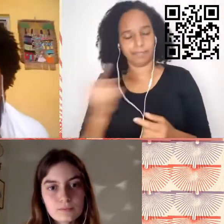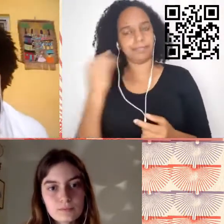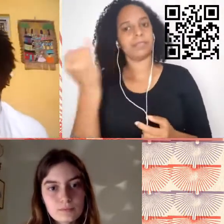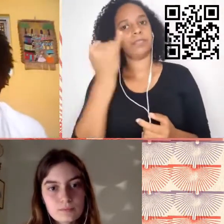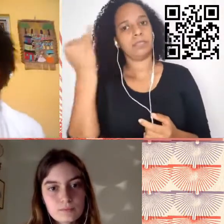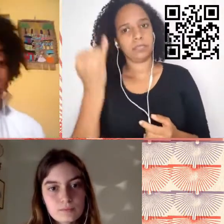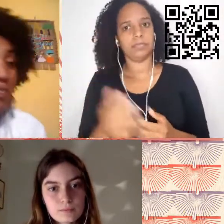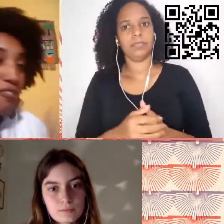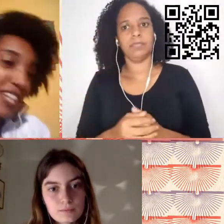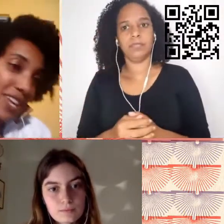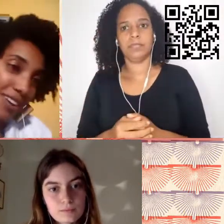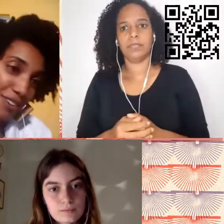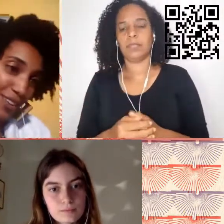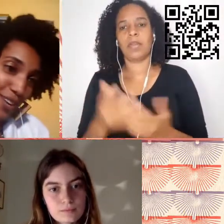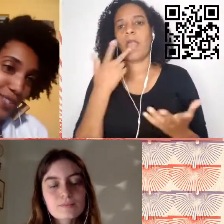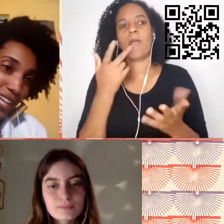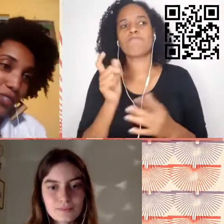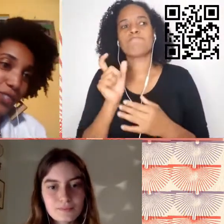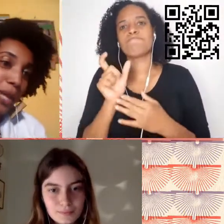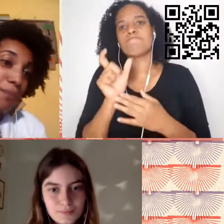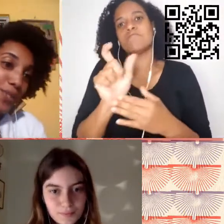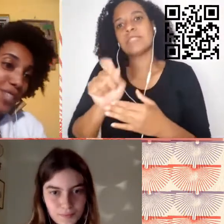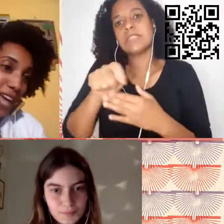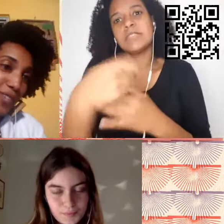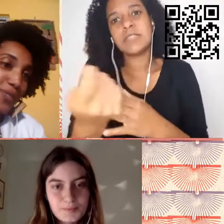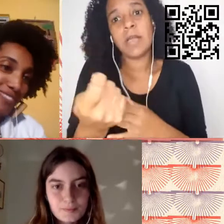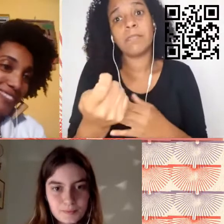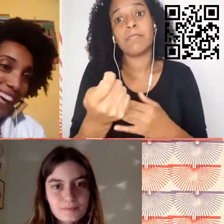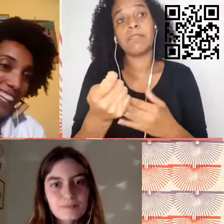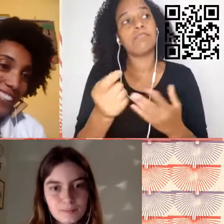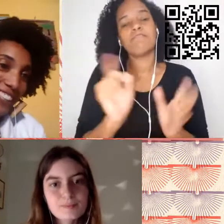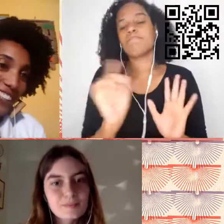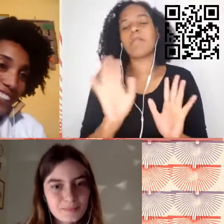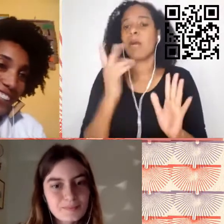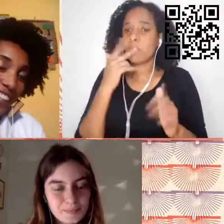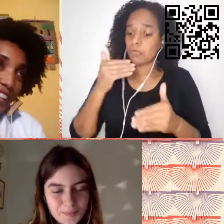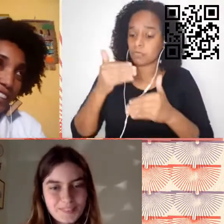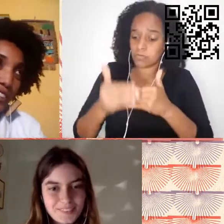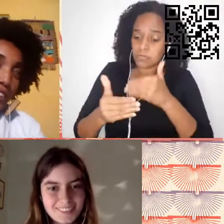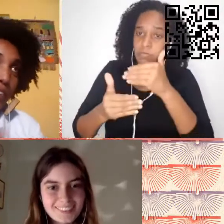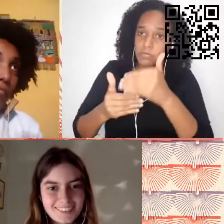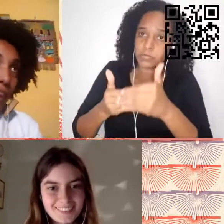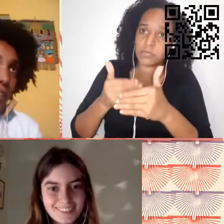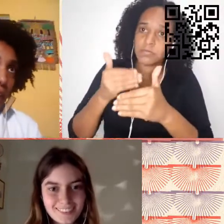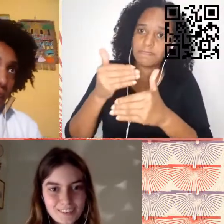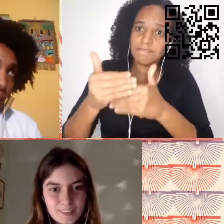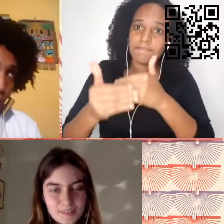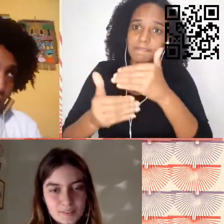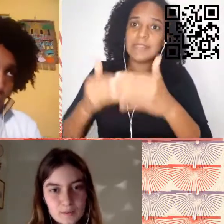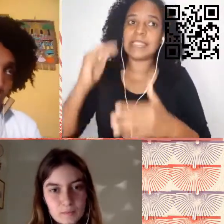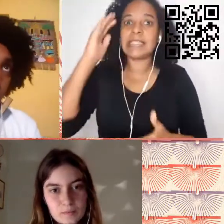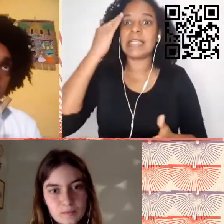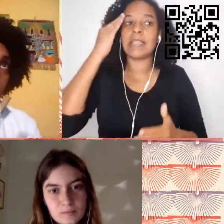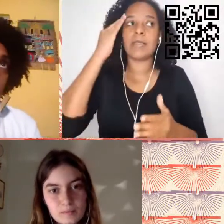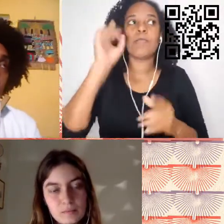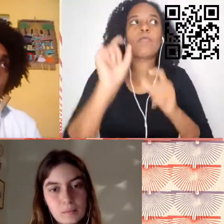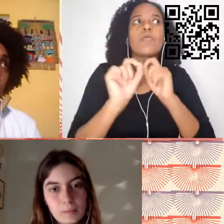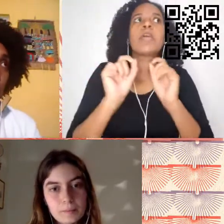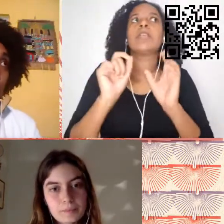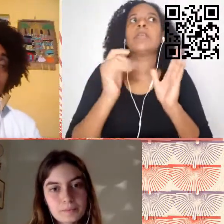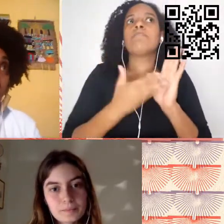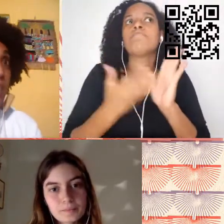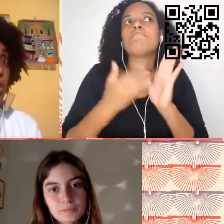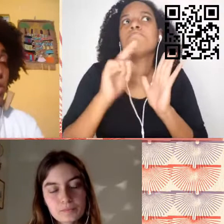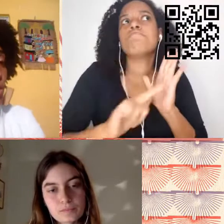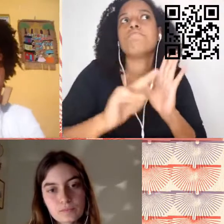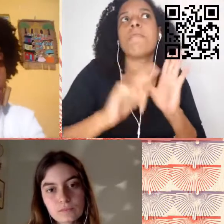e eu não quero definir, eu só quero dizer que a gente está em processo, né? De entender essa literatura, mas,